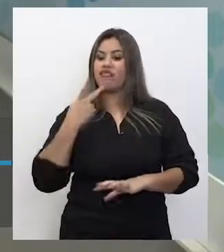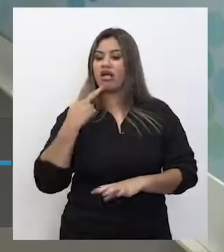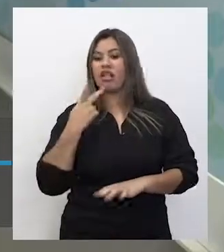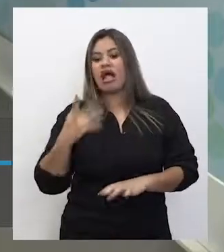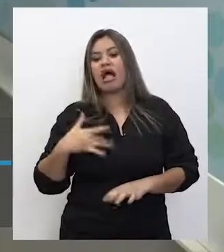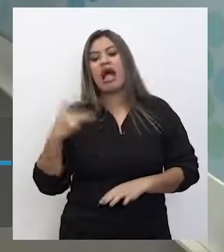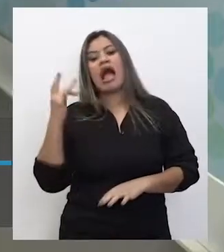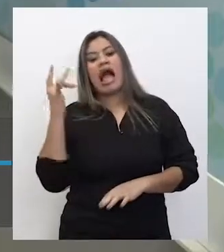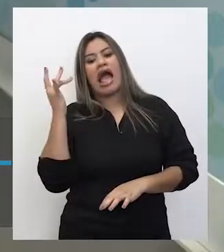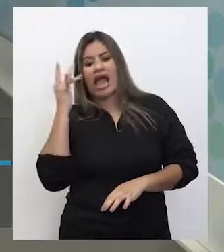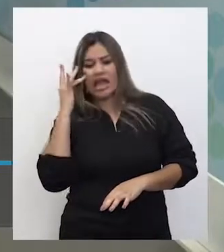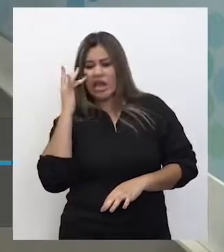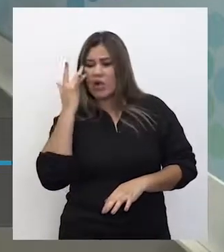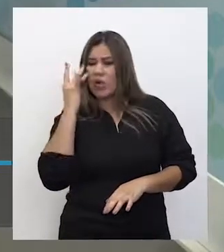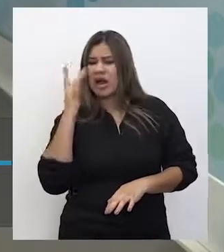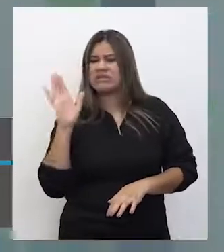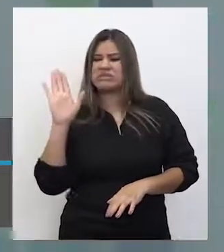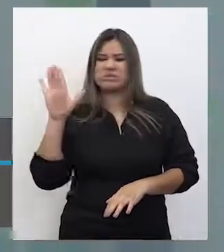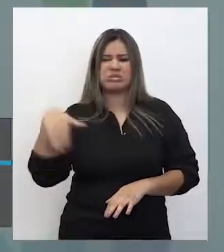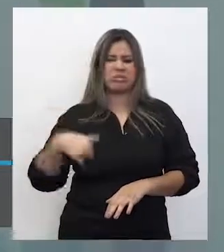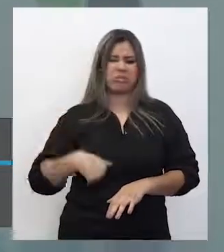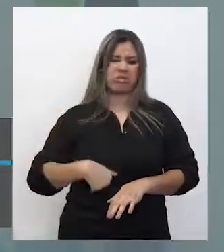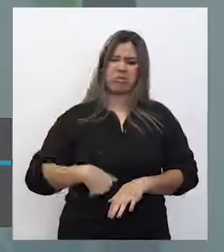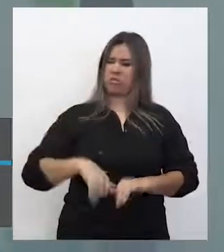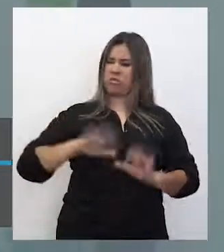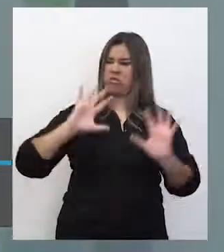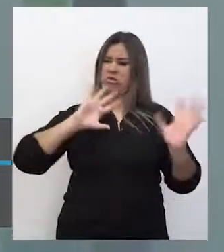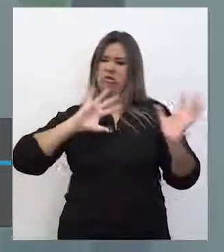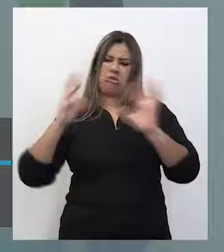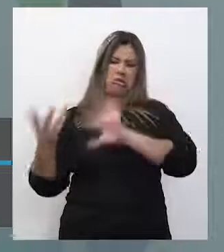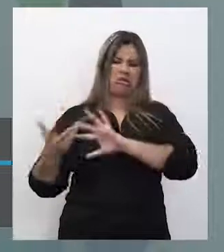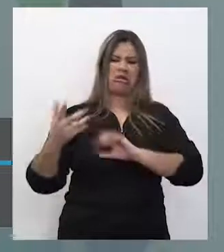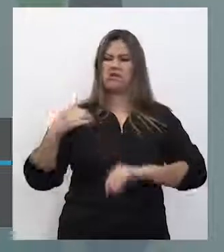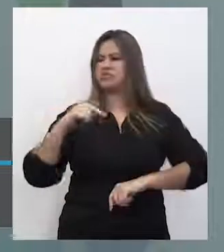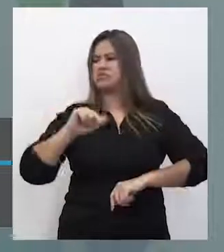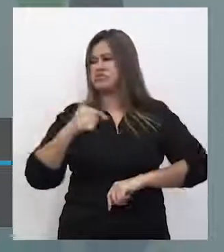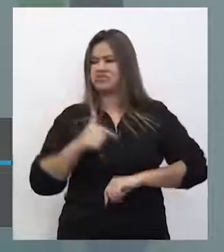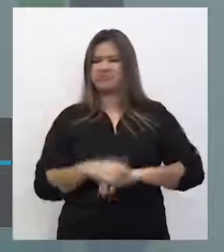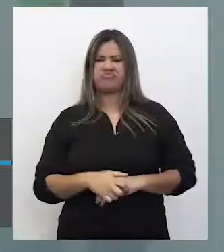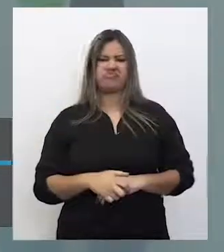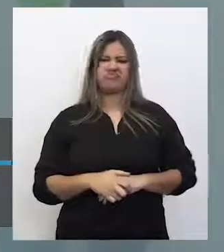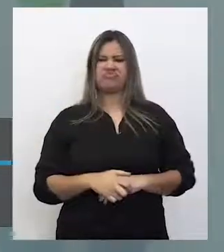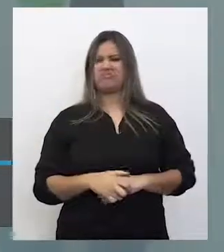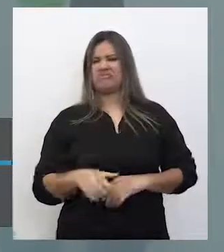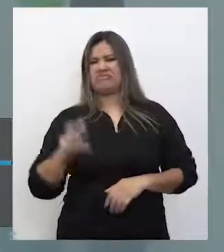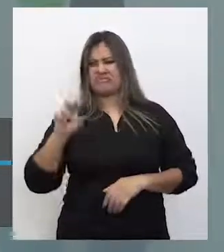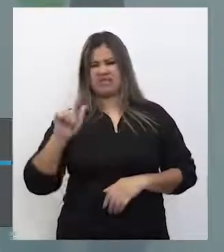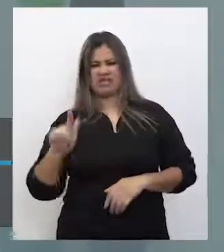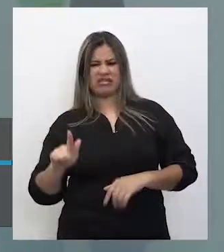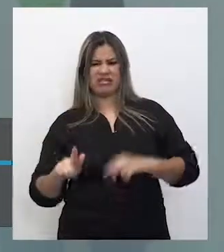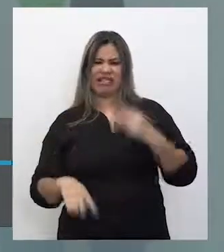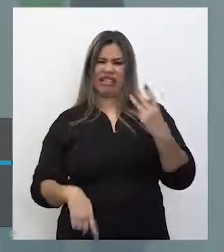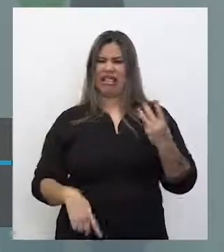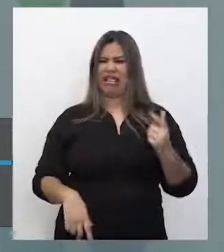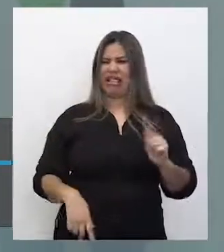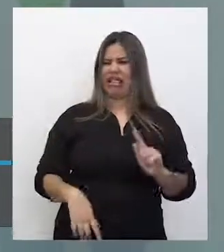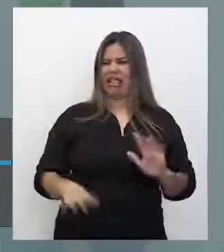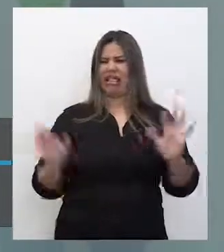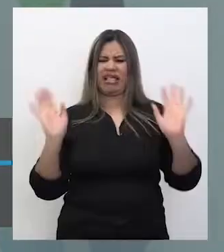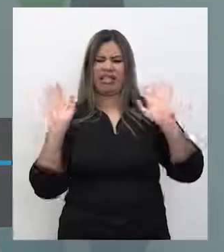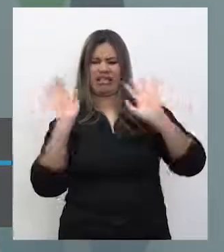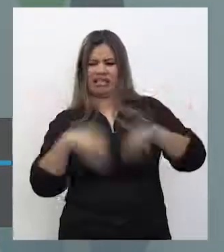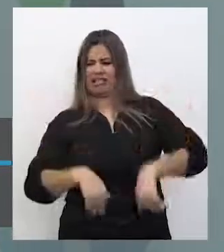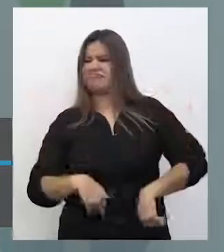aula anterior, não está tendo mudança climática, não. A alteração de 5 graus, 3 graus Celsius, não,